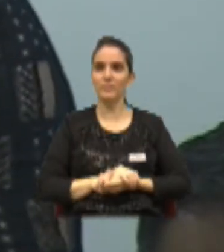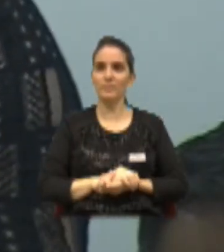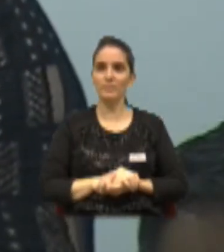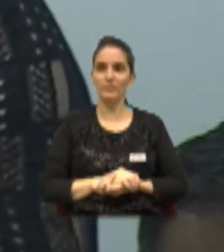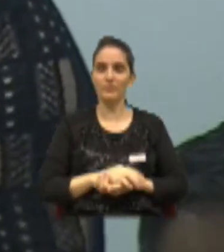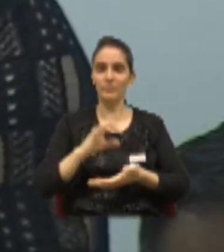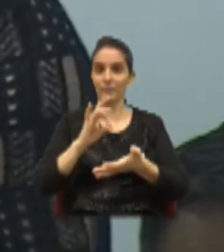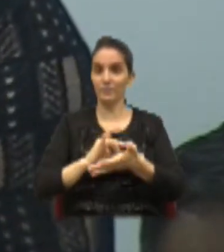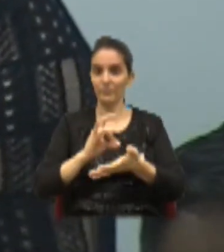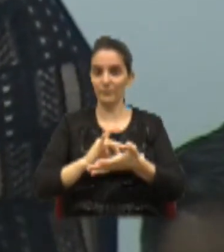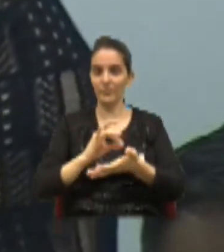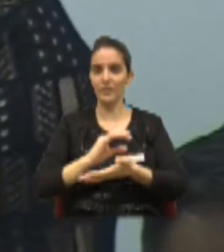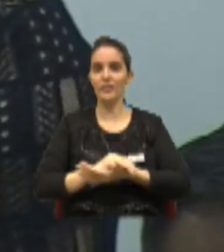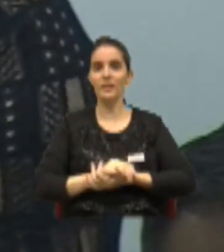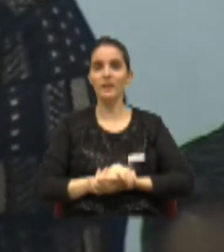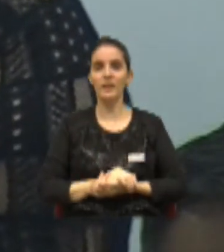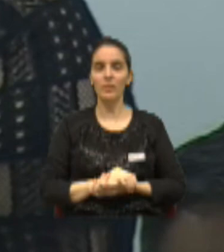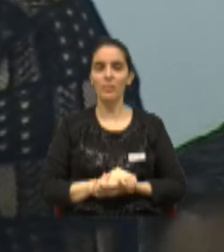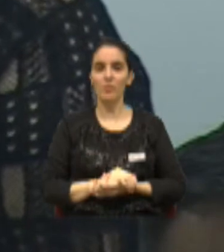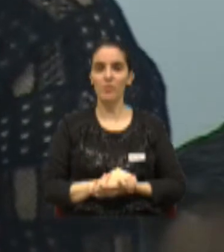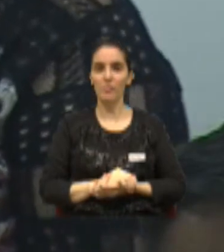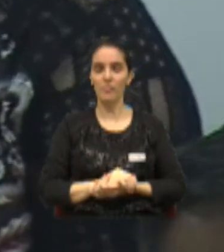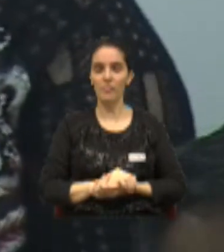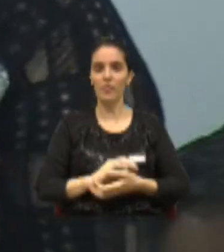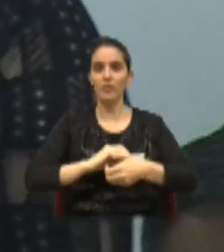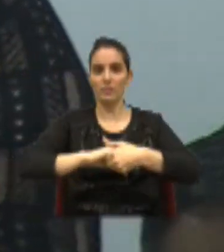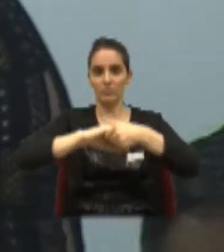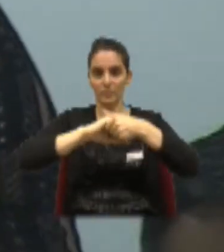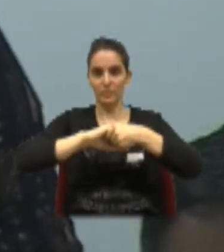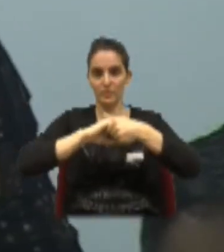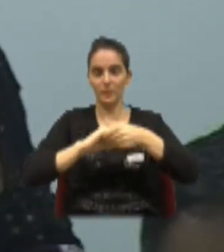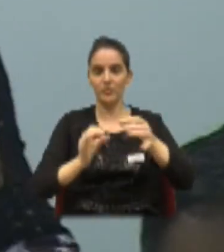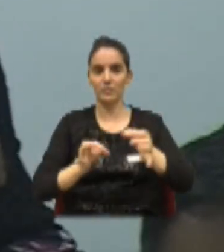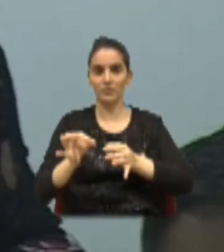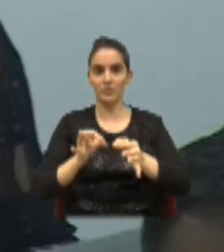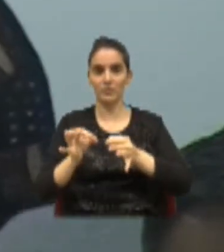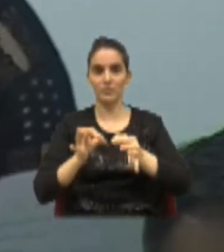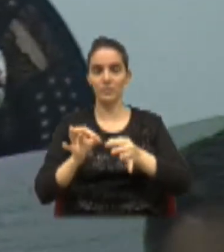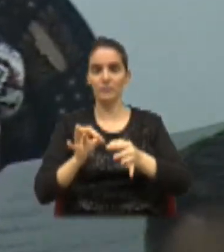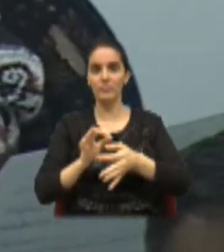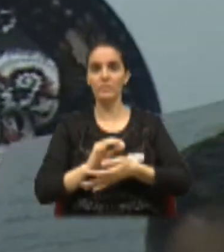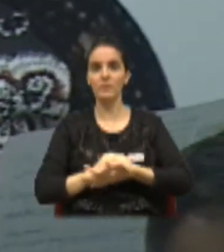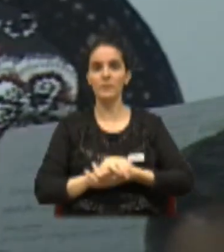doutor Rafael, nobre vereador, parabéns pelo projeto,